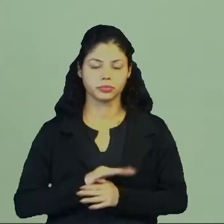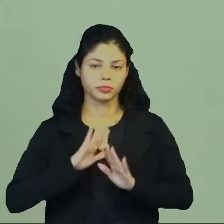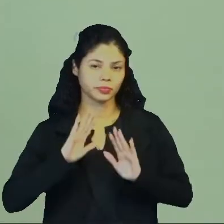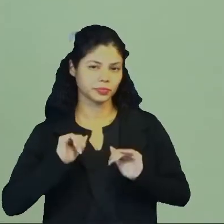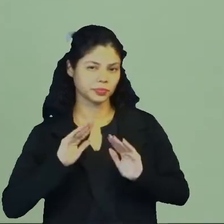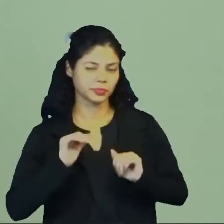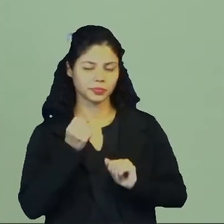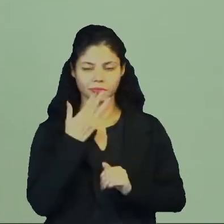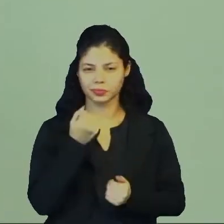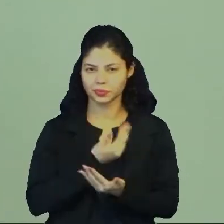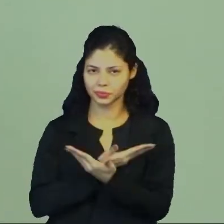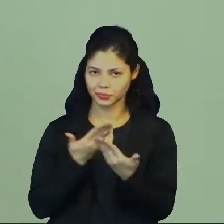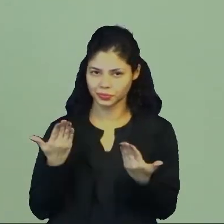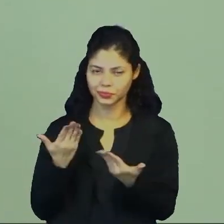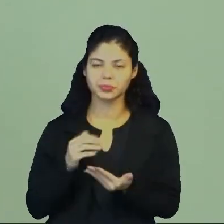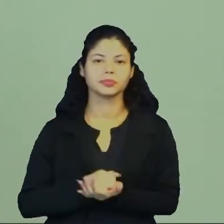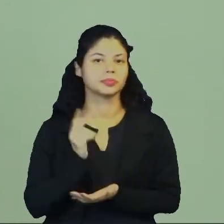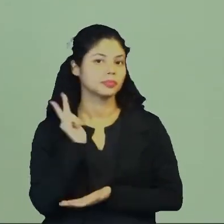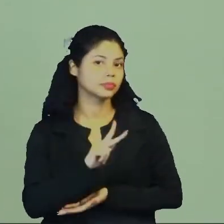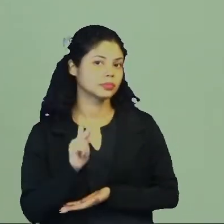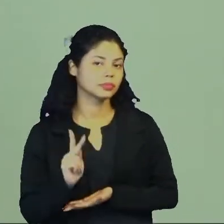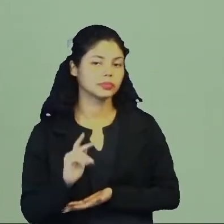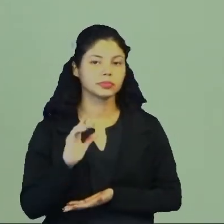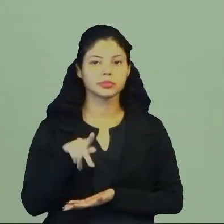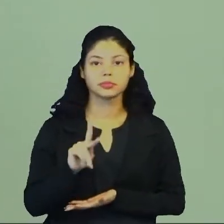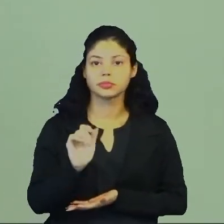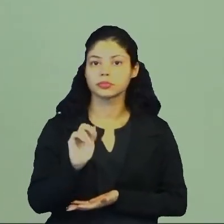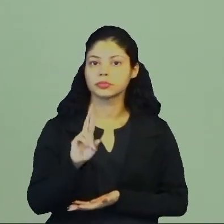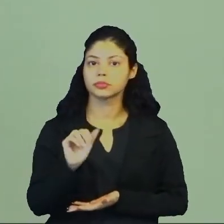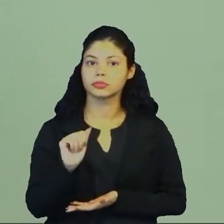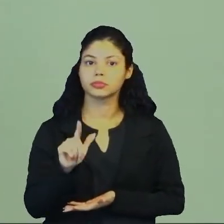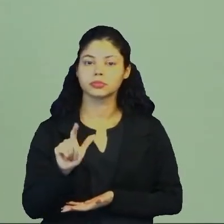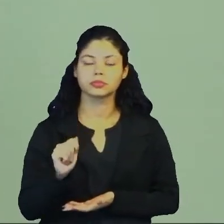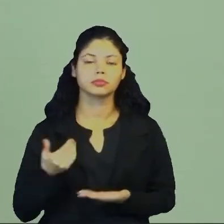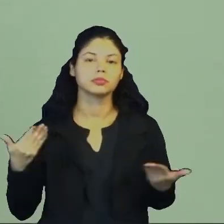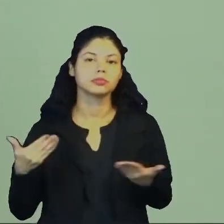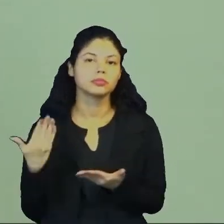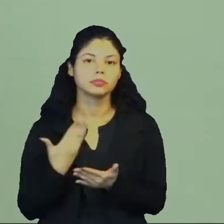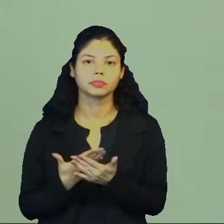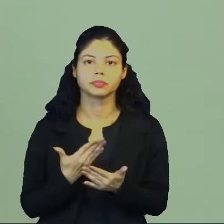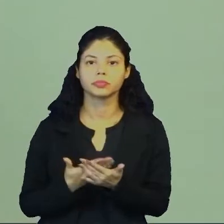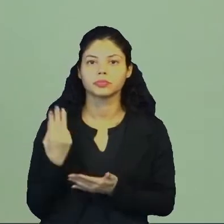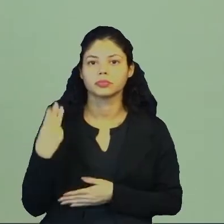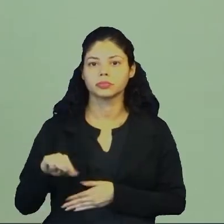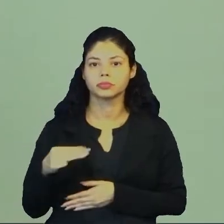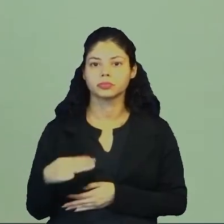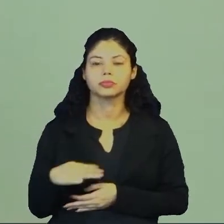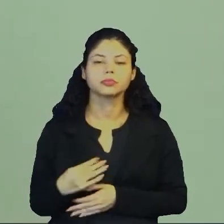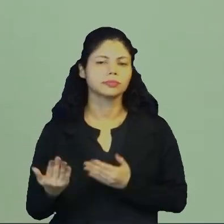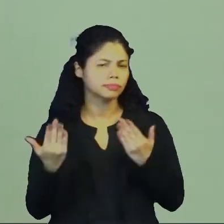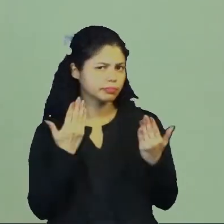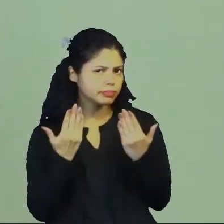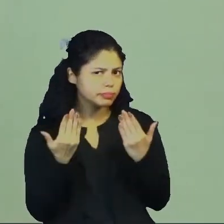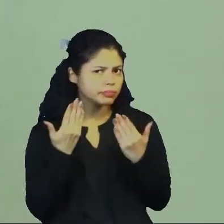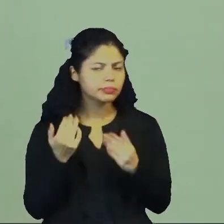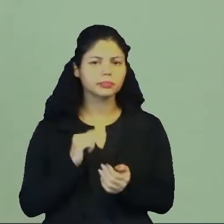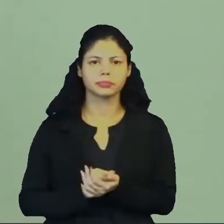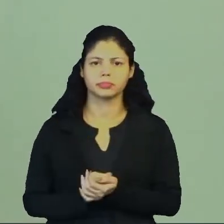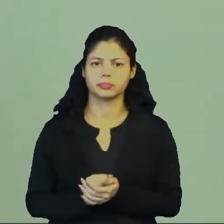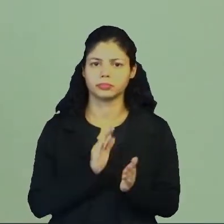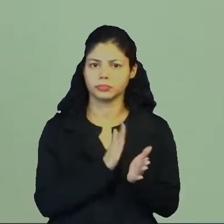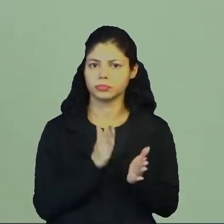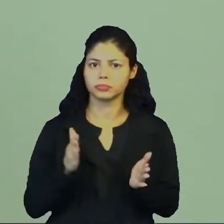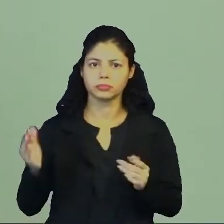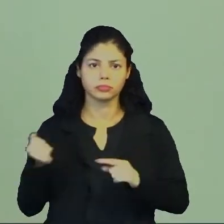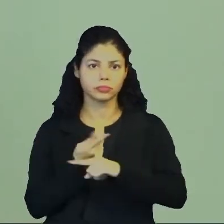Fala galerinha, tudo bem com vocês? Eu sou a professora Carol e hoje na aula de matemática nós vamos estar falando sobre comparação e